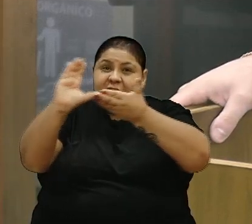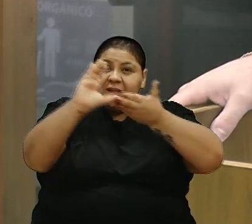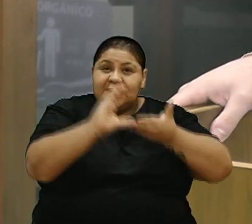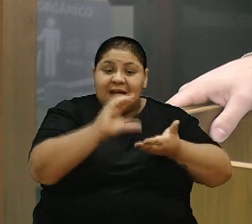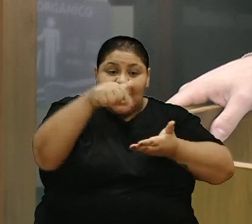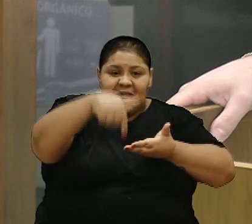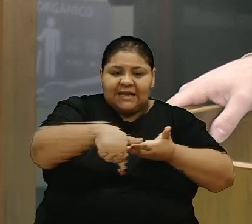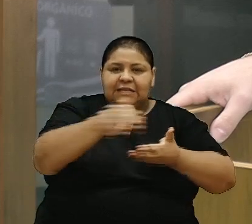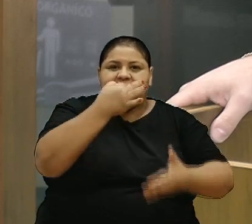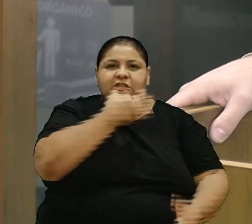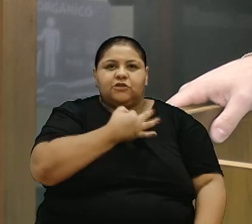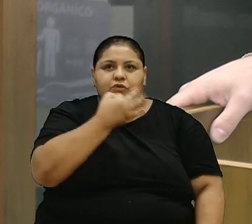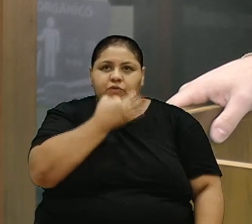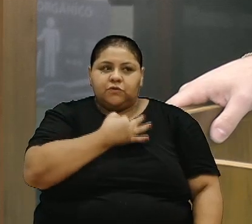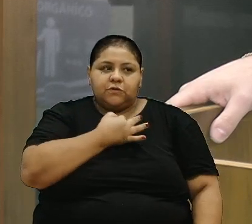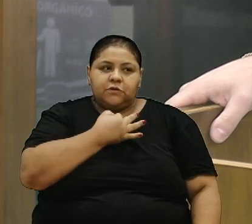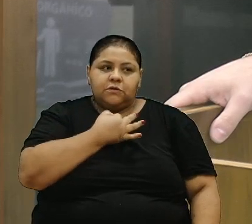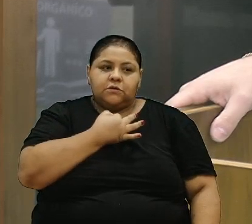nossa cidade